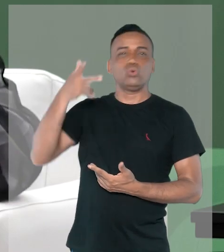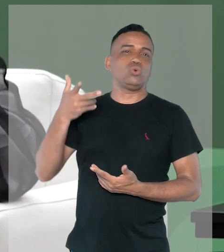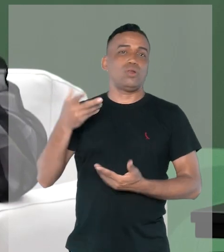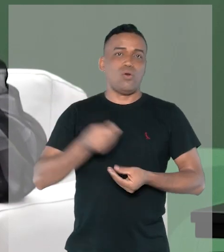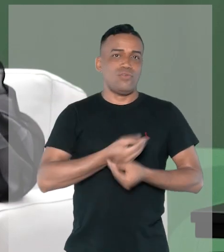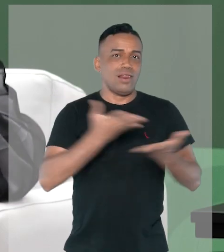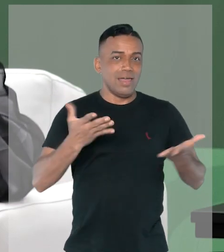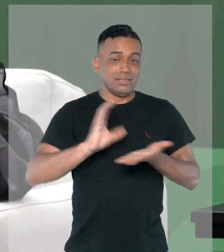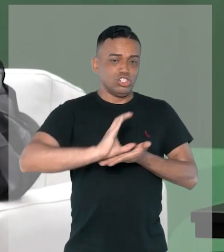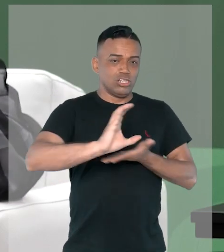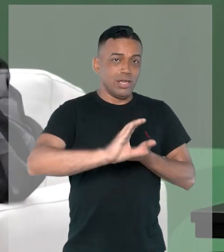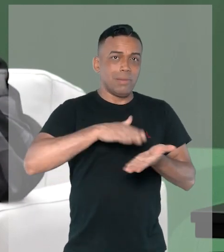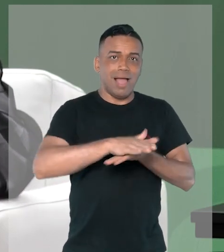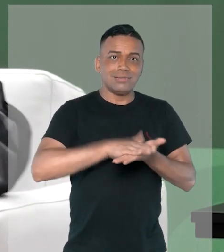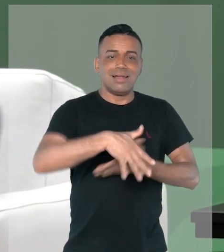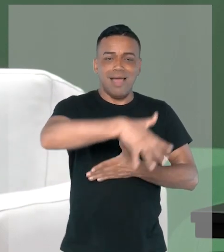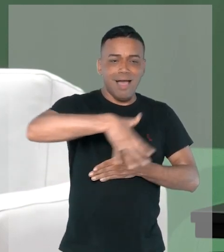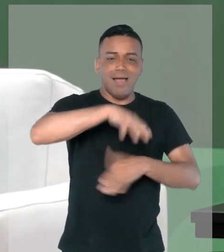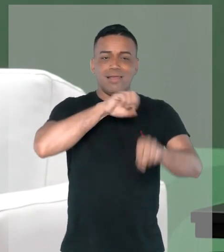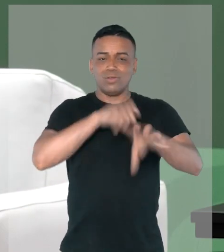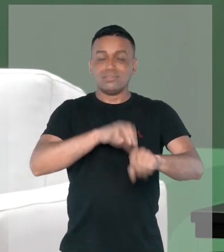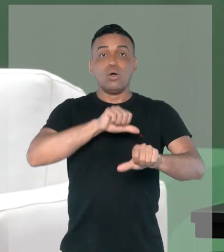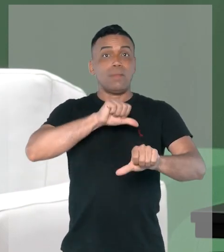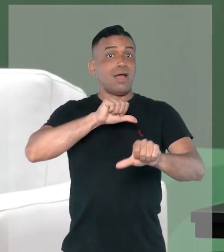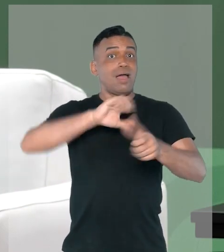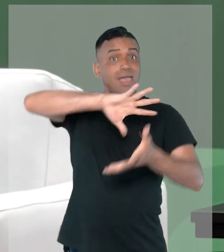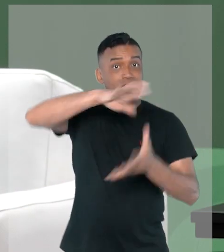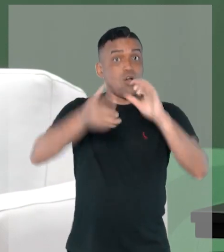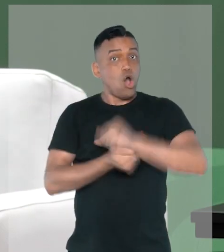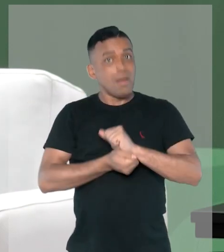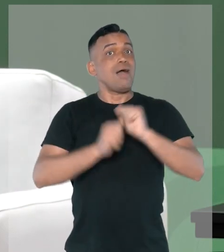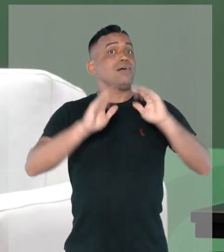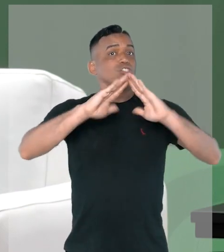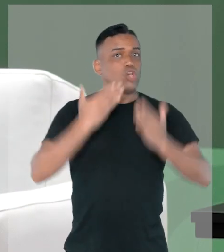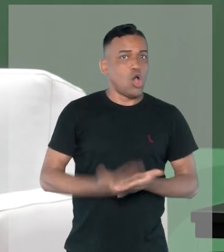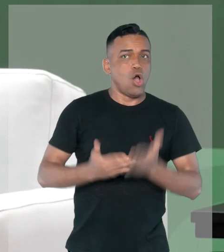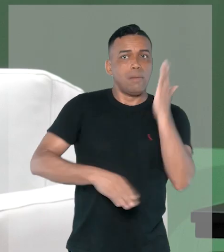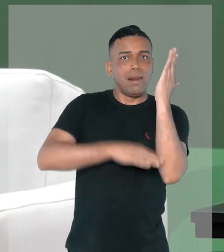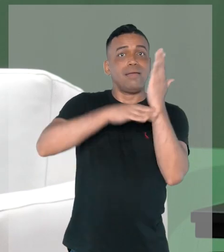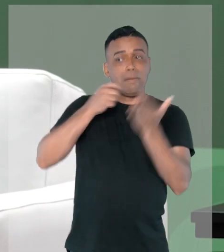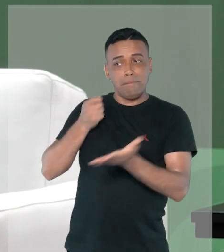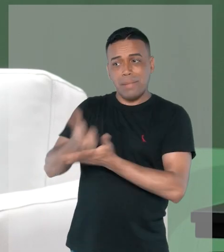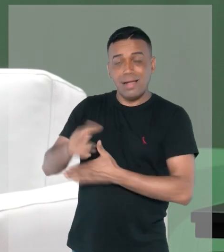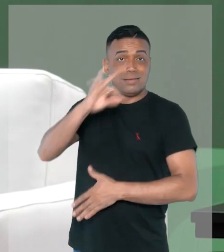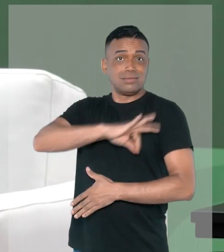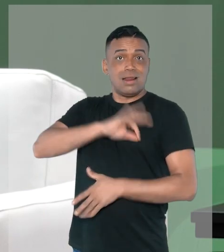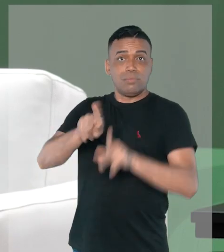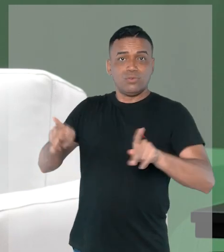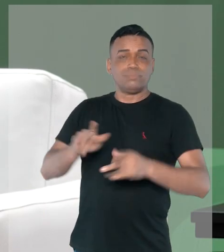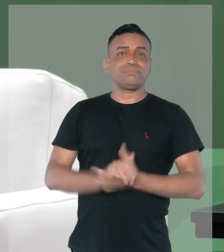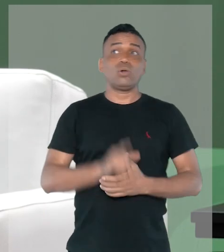para as pessoas esse dinheiro para usar na educação, para a renovação das escolas, os prédios escolares, para pagar os professores. Lá era tão